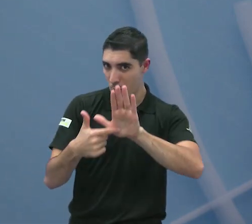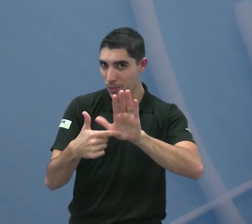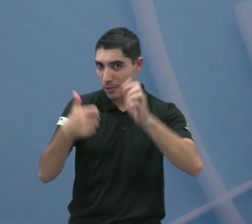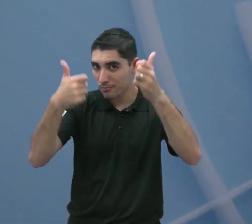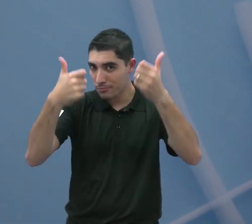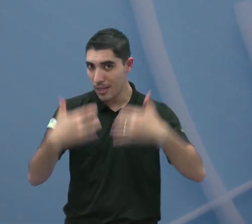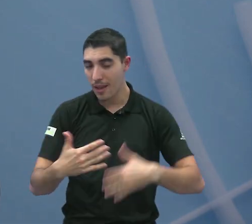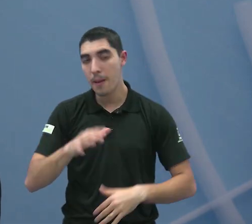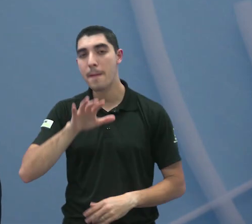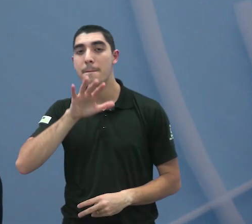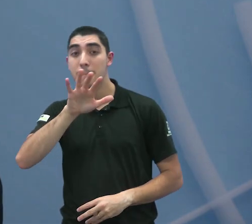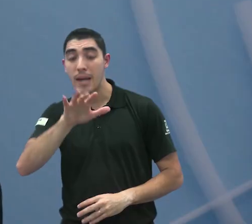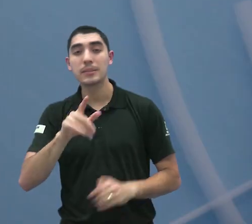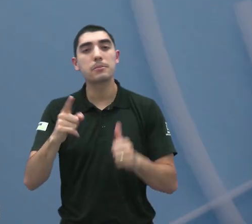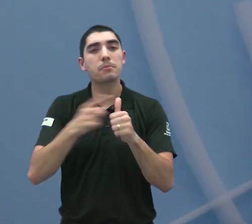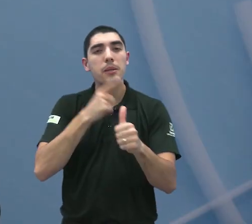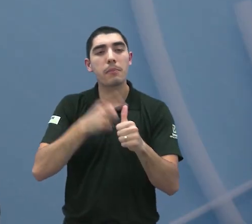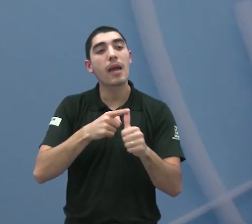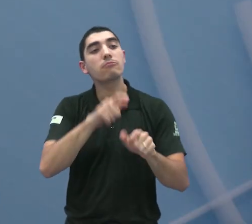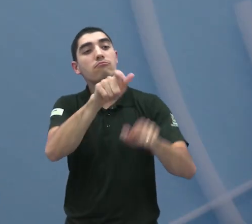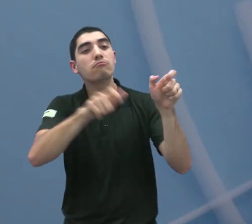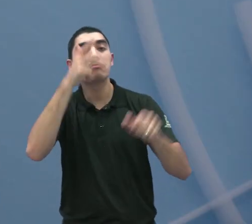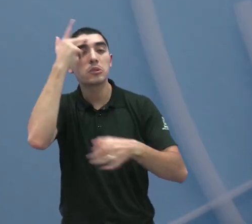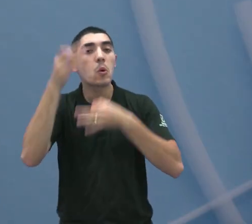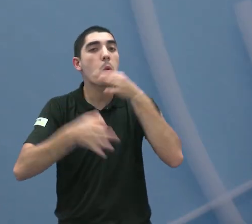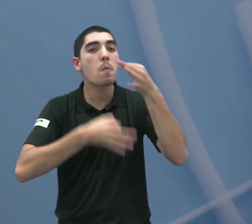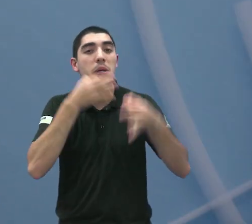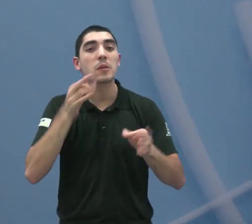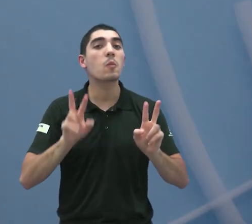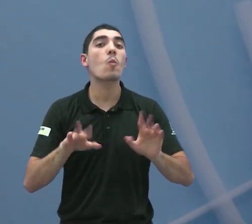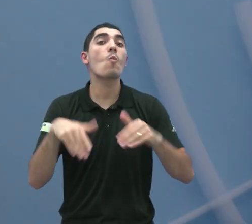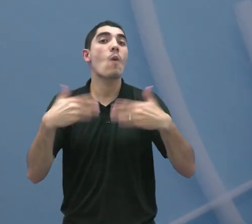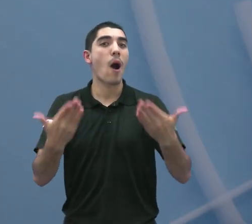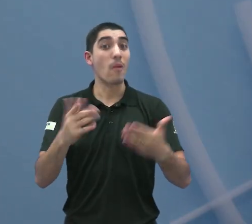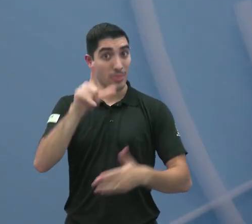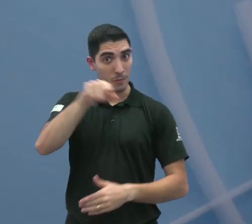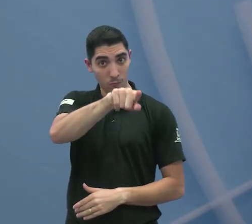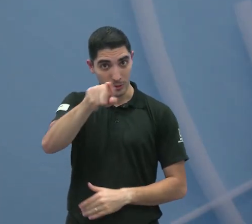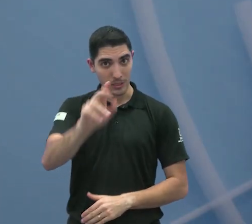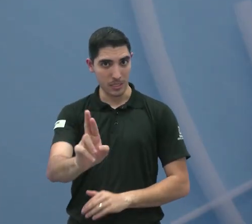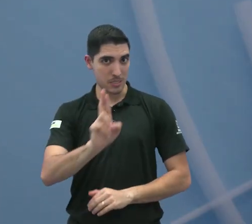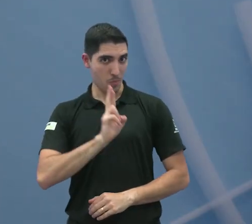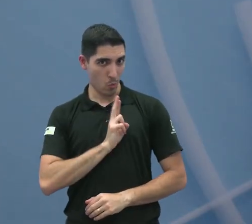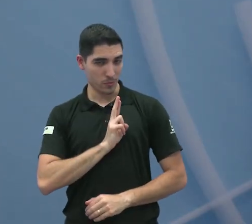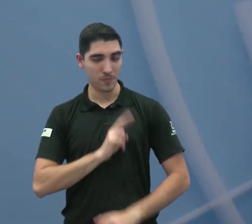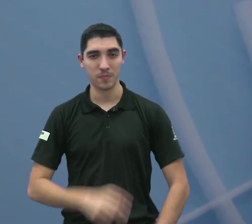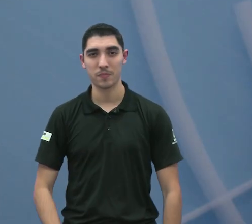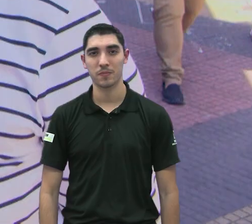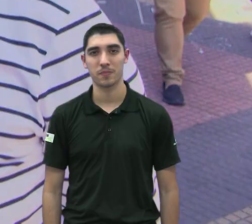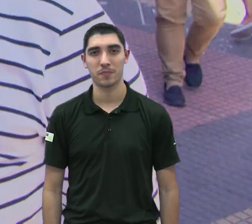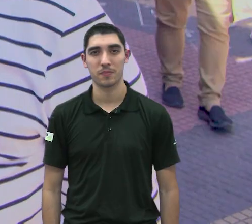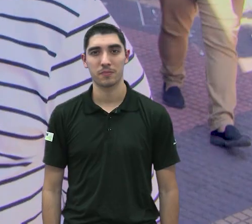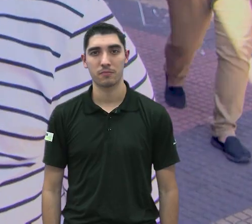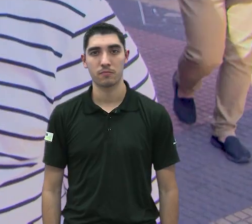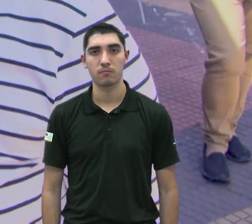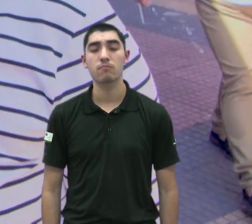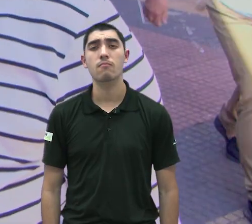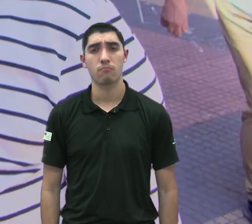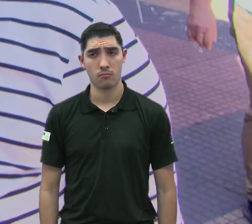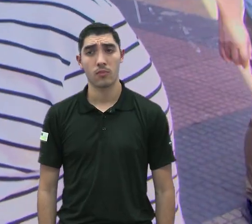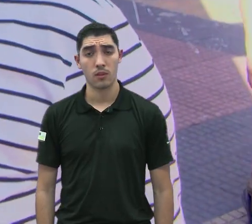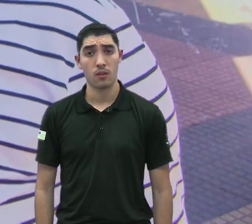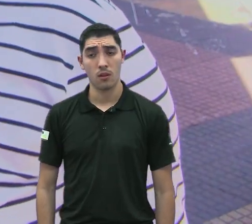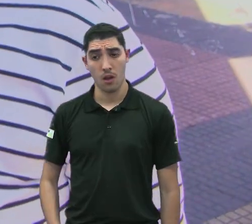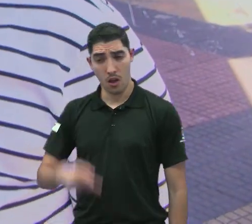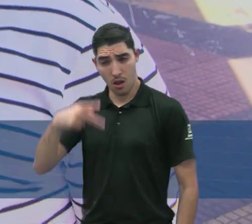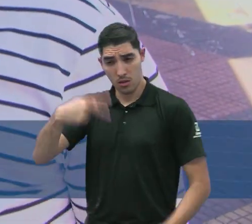precisa saber o que as pessoas têm a dizer a respeito disso e depois você me conta se concorda ou não. Quem tem mais poder